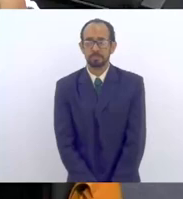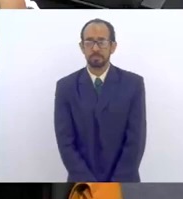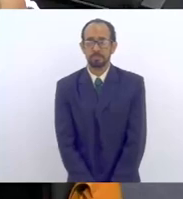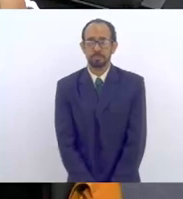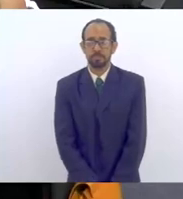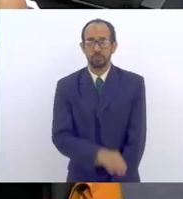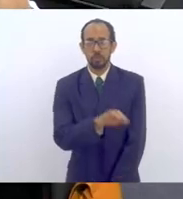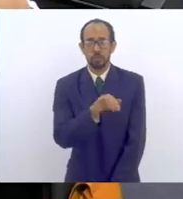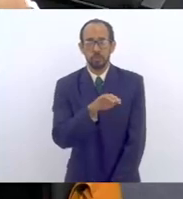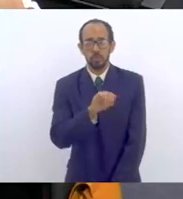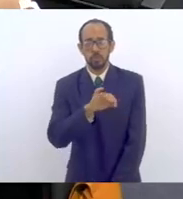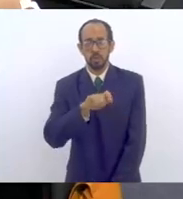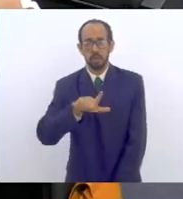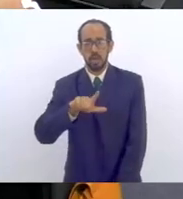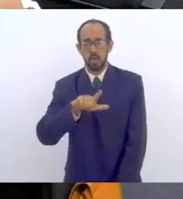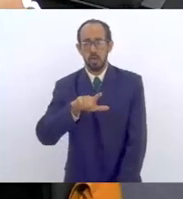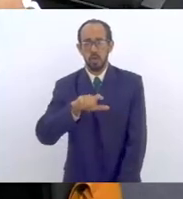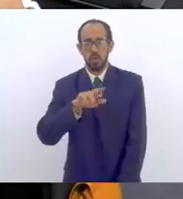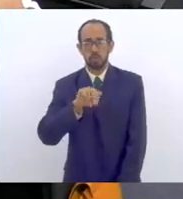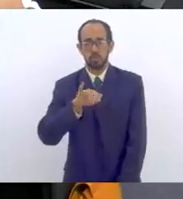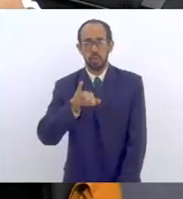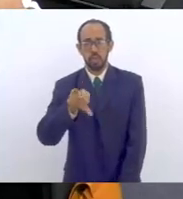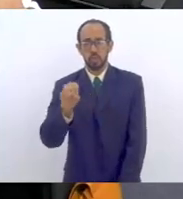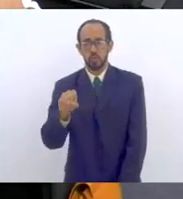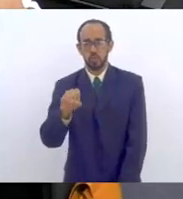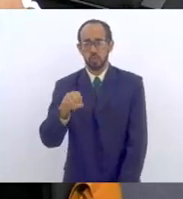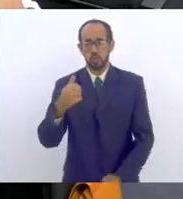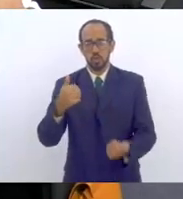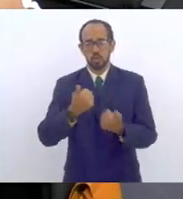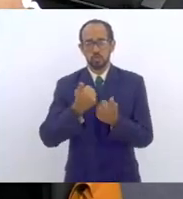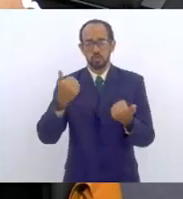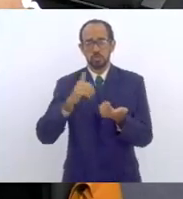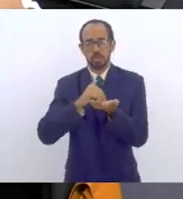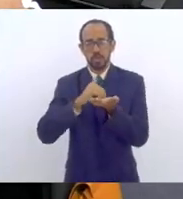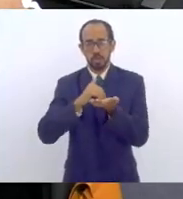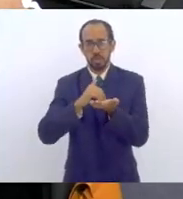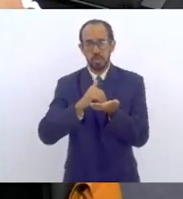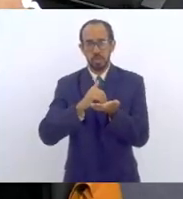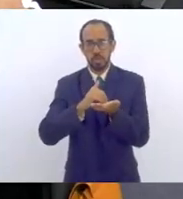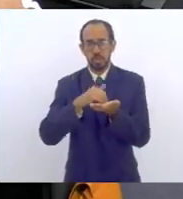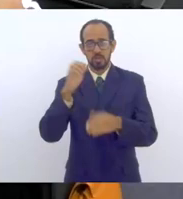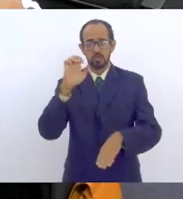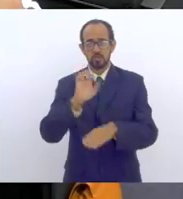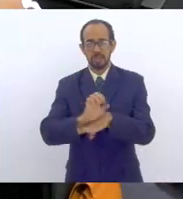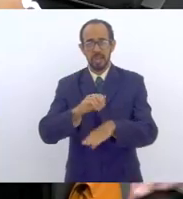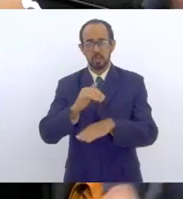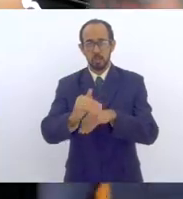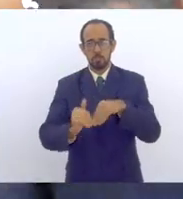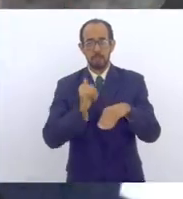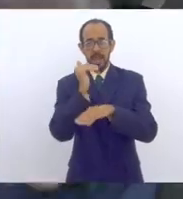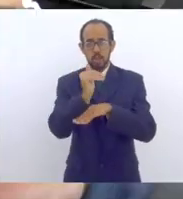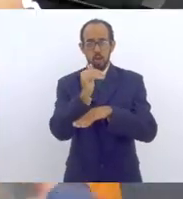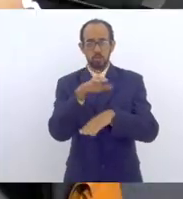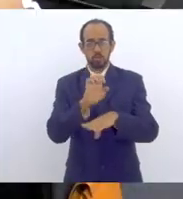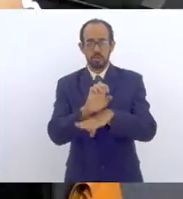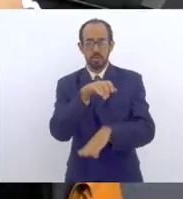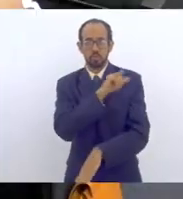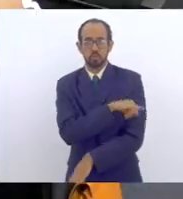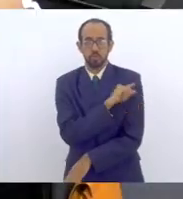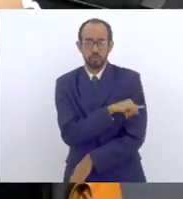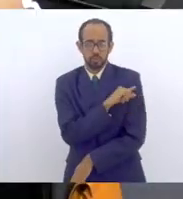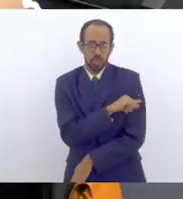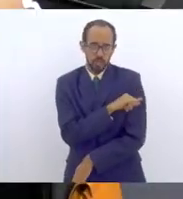Coronel PM Rogério quemento Lobato atual subsecretário de estado maior operacional da Polícia Militar do Estado do Rio de Janeiro foi